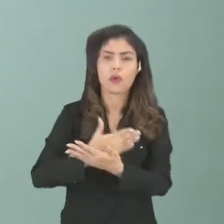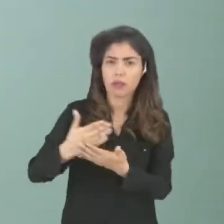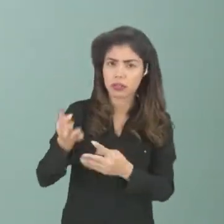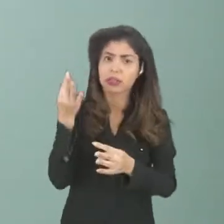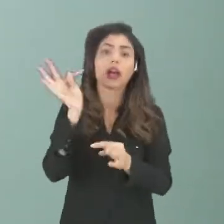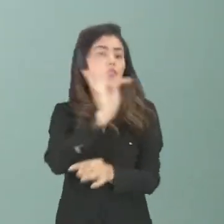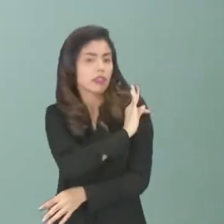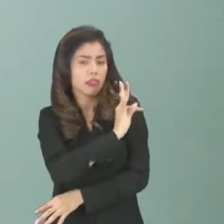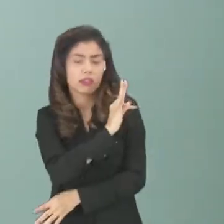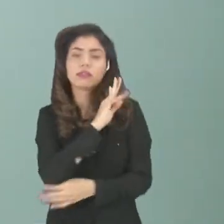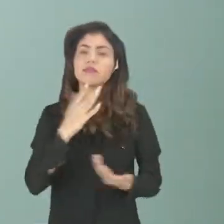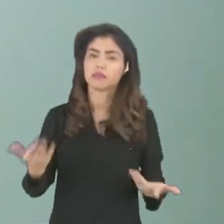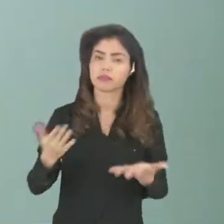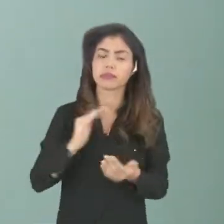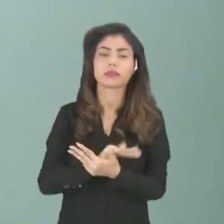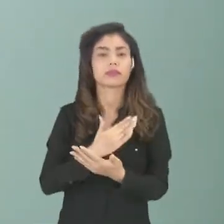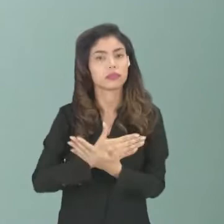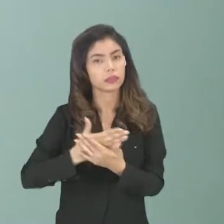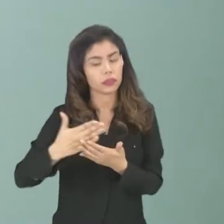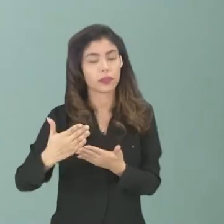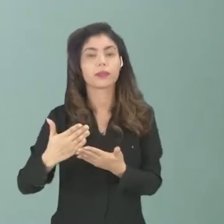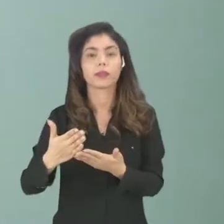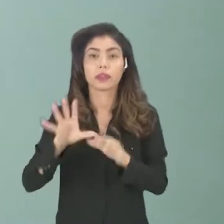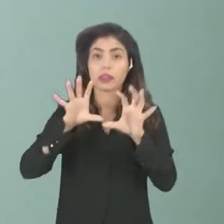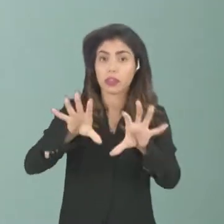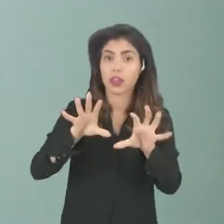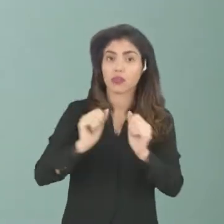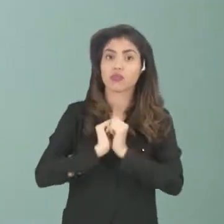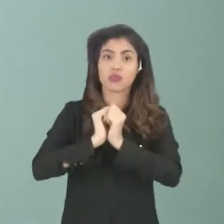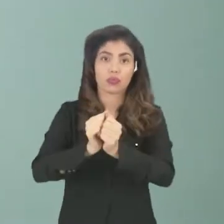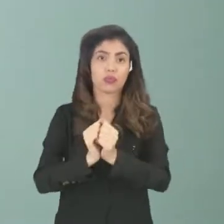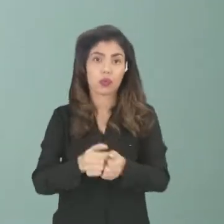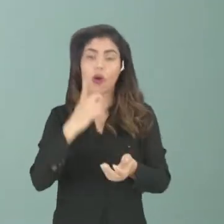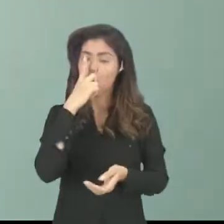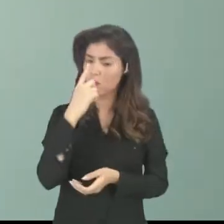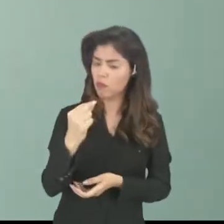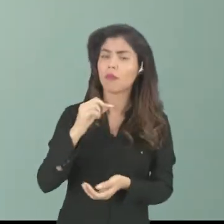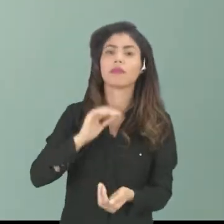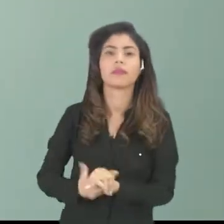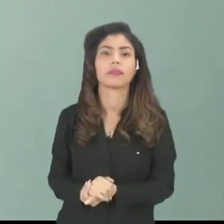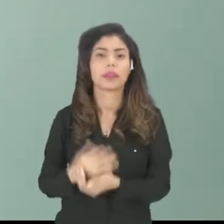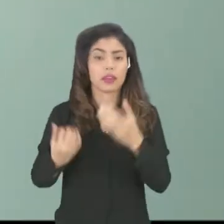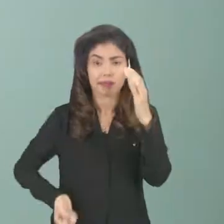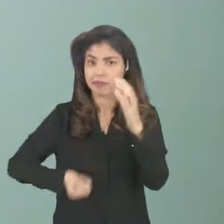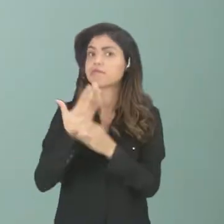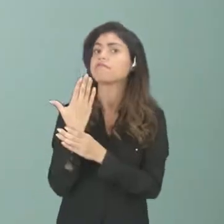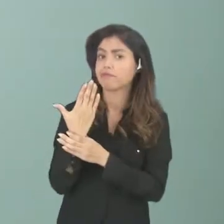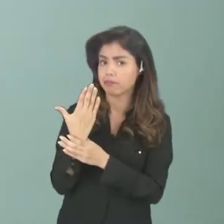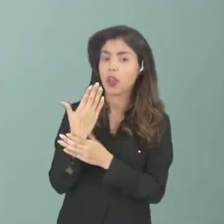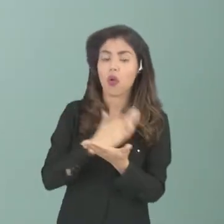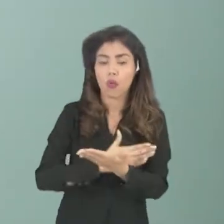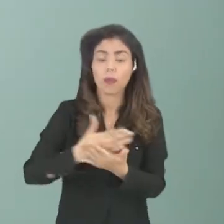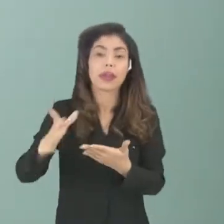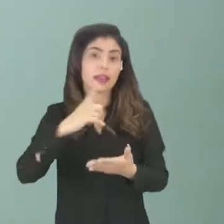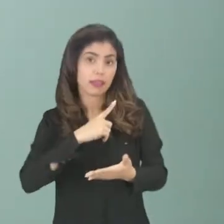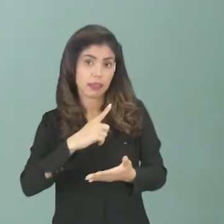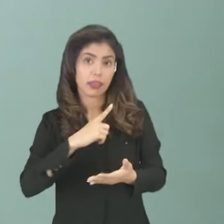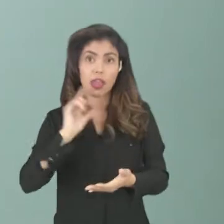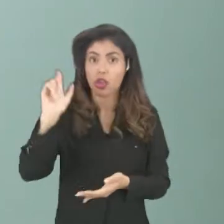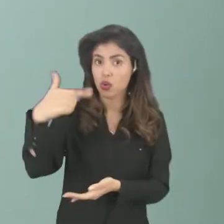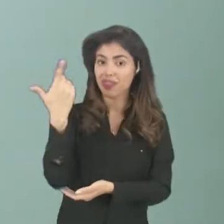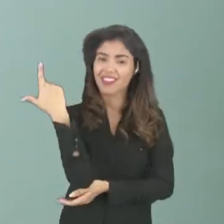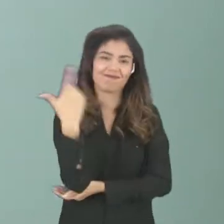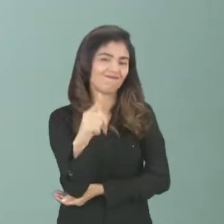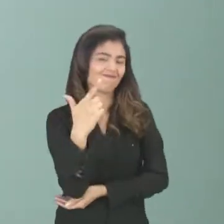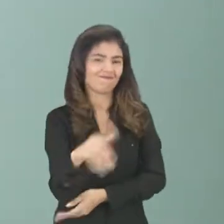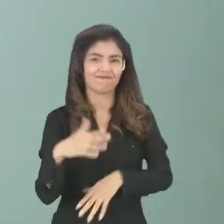a técnica, e aí aí ele já entra junto com Locke, nasce a propriedade privada. Uns começam a ter e outros